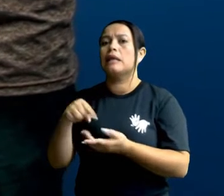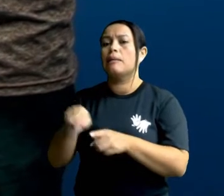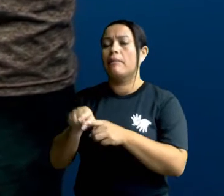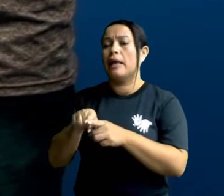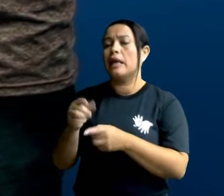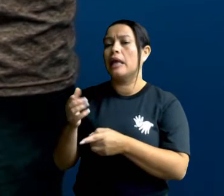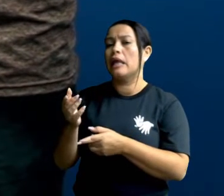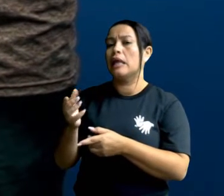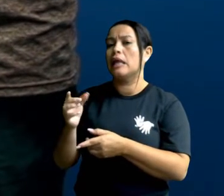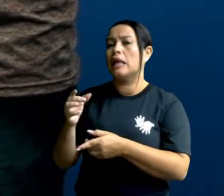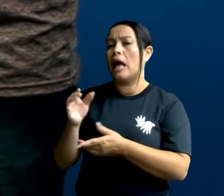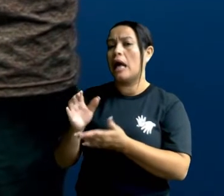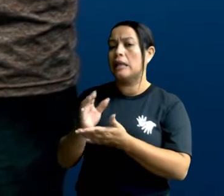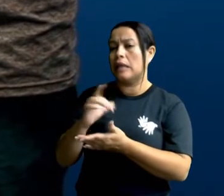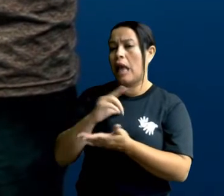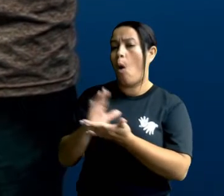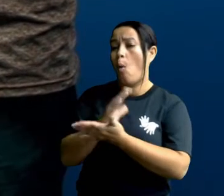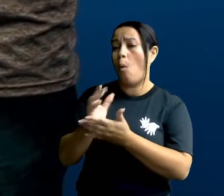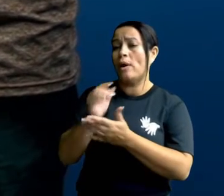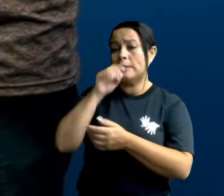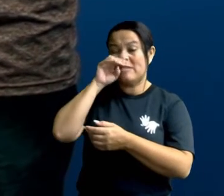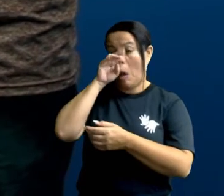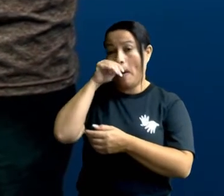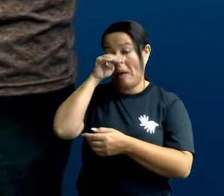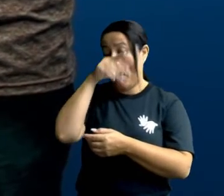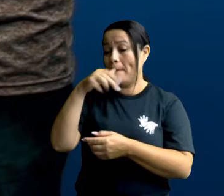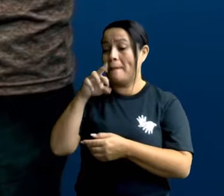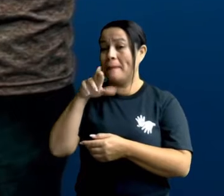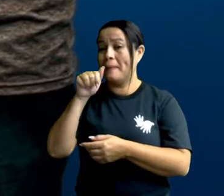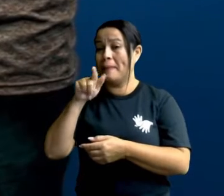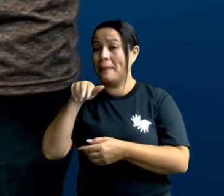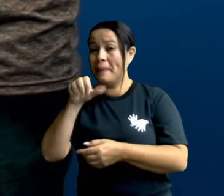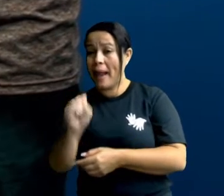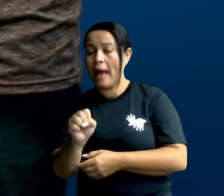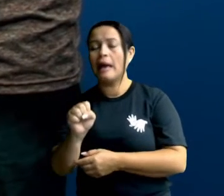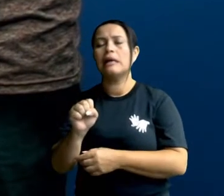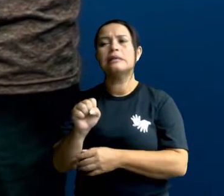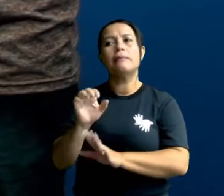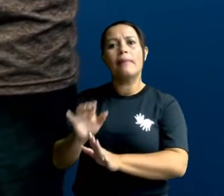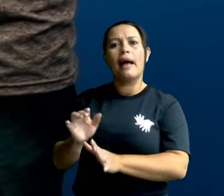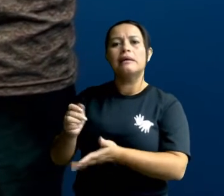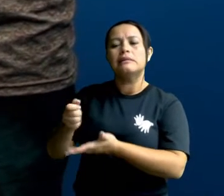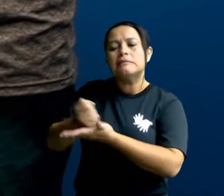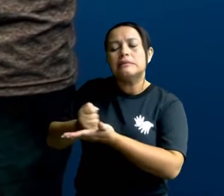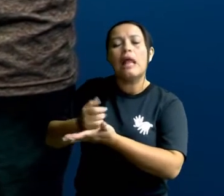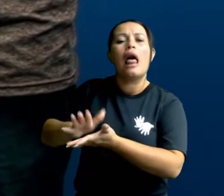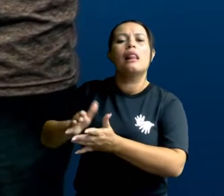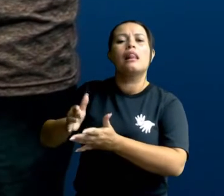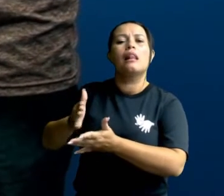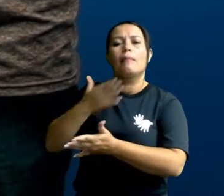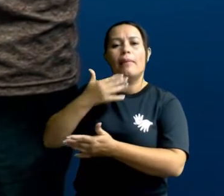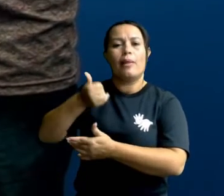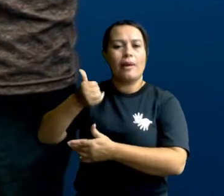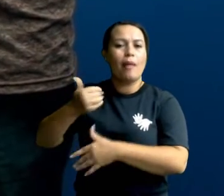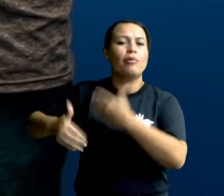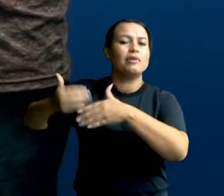pragas, né? E podiam aumentar, sim, a sua produtividade.